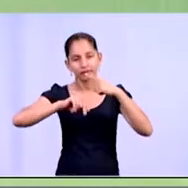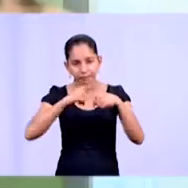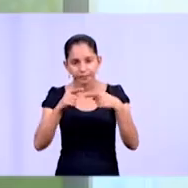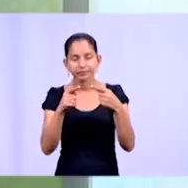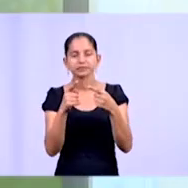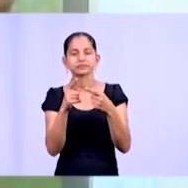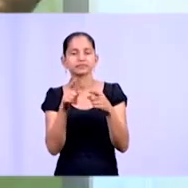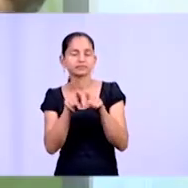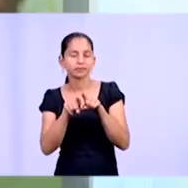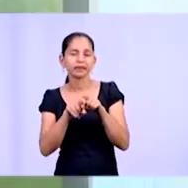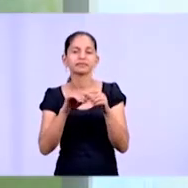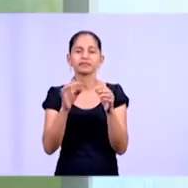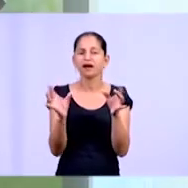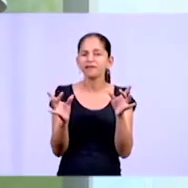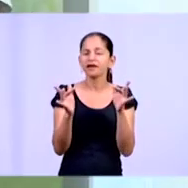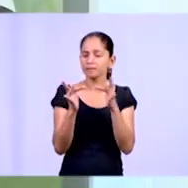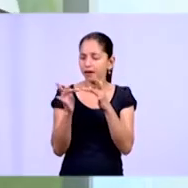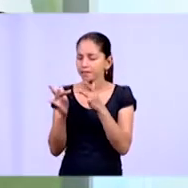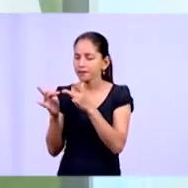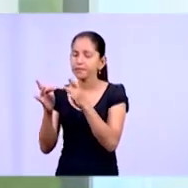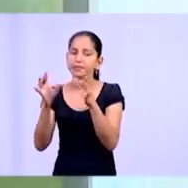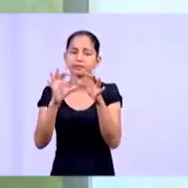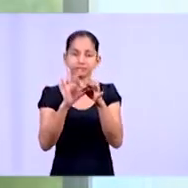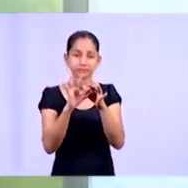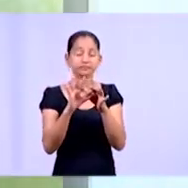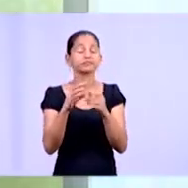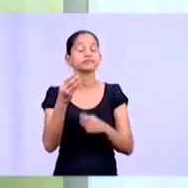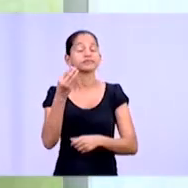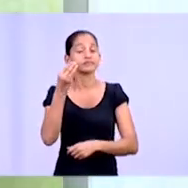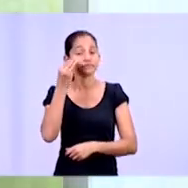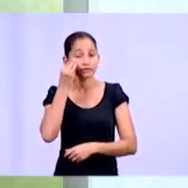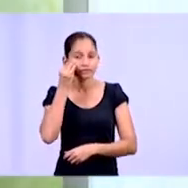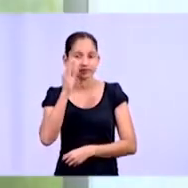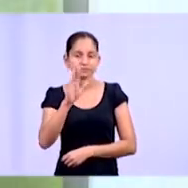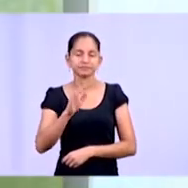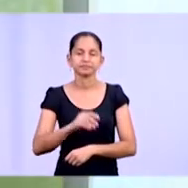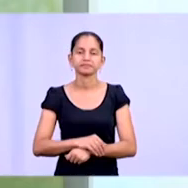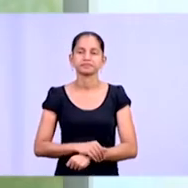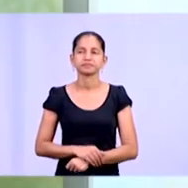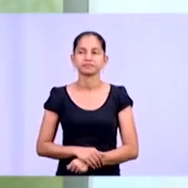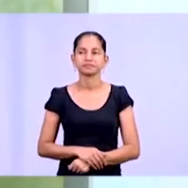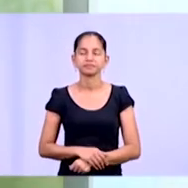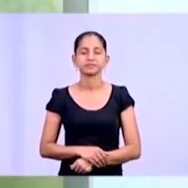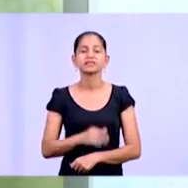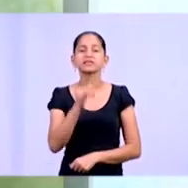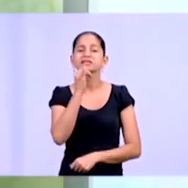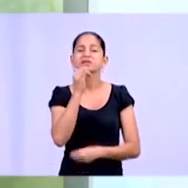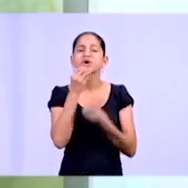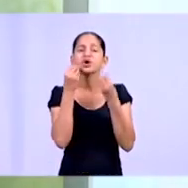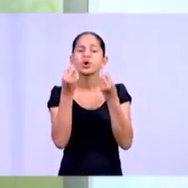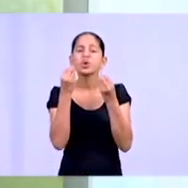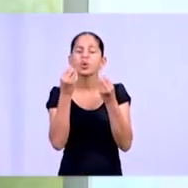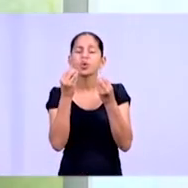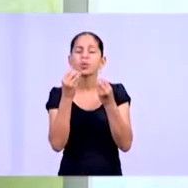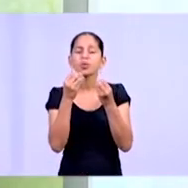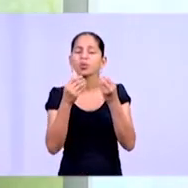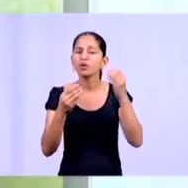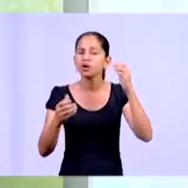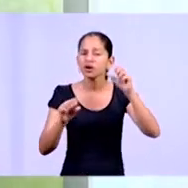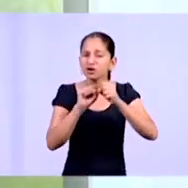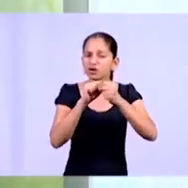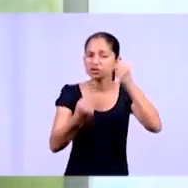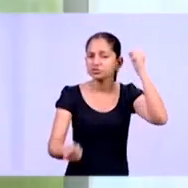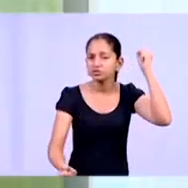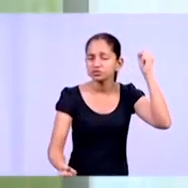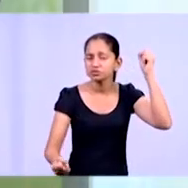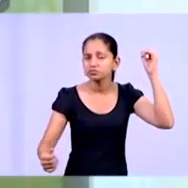rede, né, que interliga esses computadores. Agora a gente vai começar a ver como é que a gente diminuiu o computador de tamanho até chegar onde nós